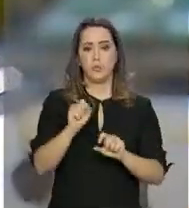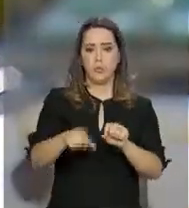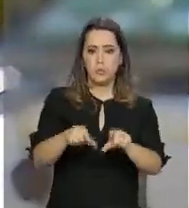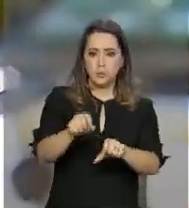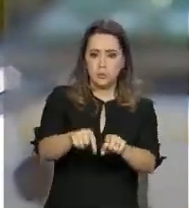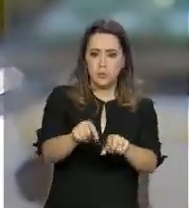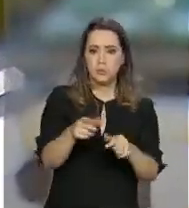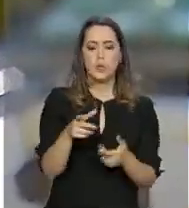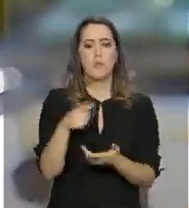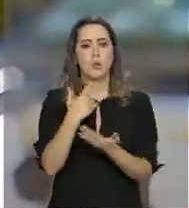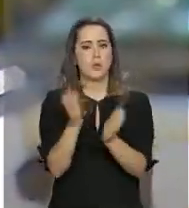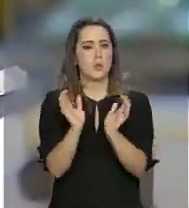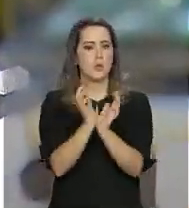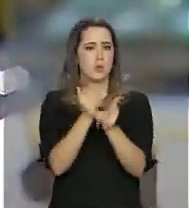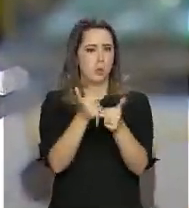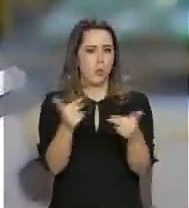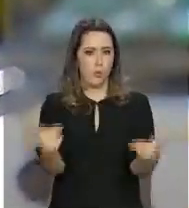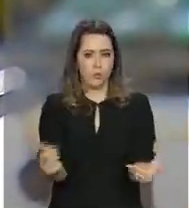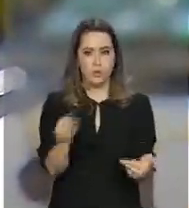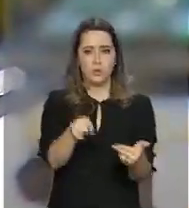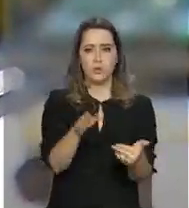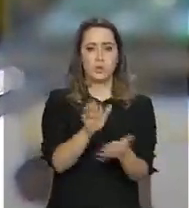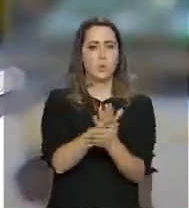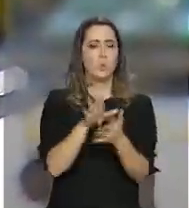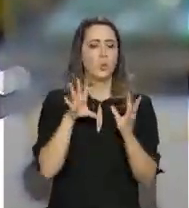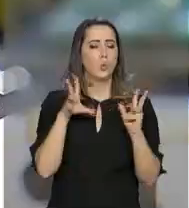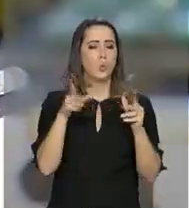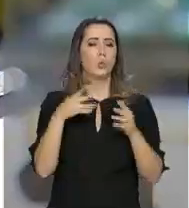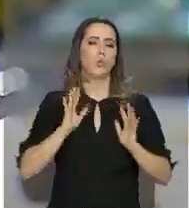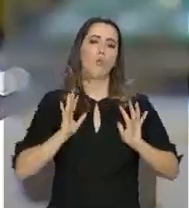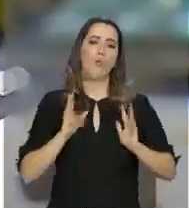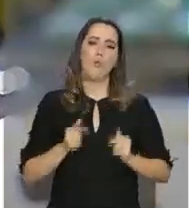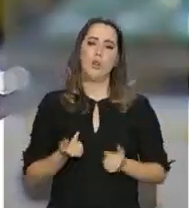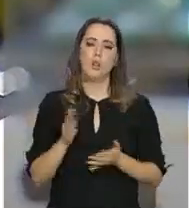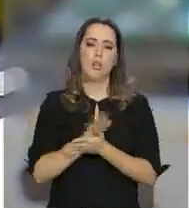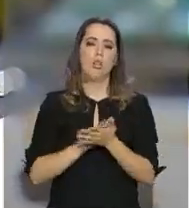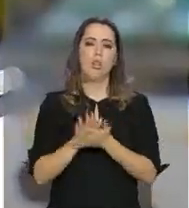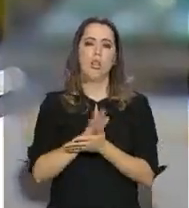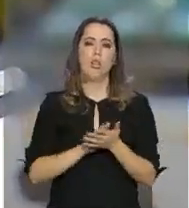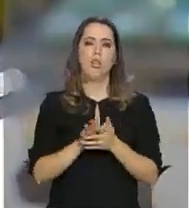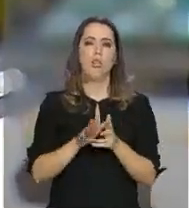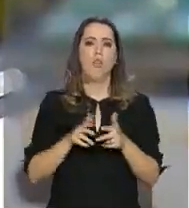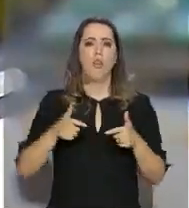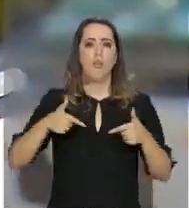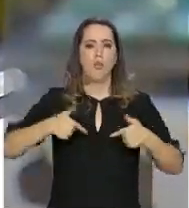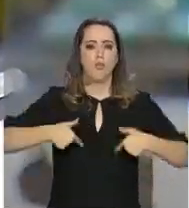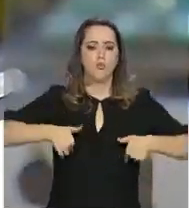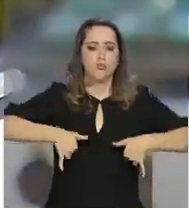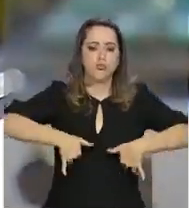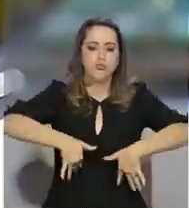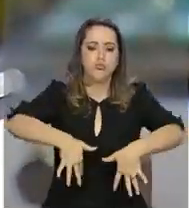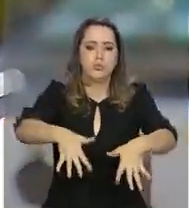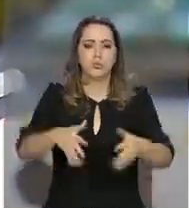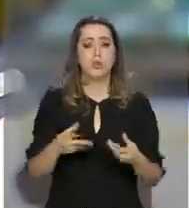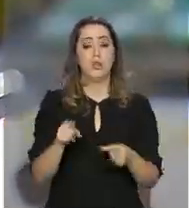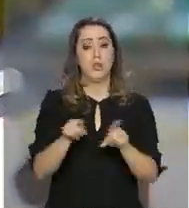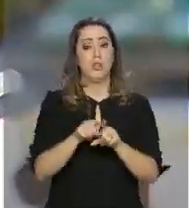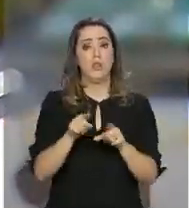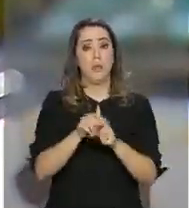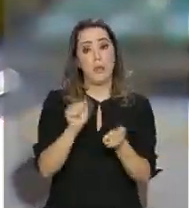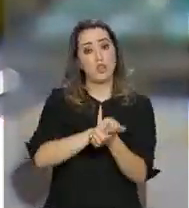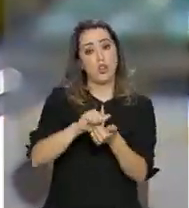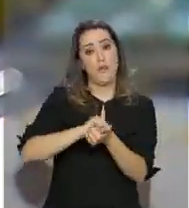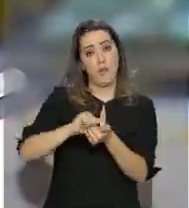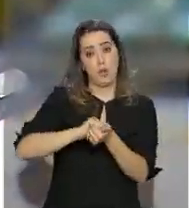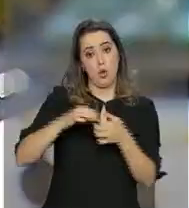ter alface, tomate, tudo orgânico, sem agrotóxico. A gente também incentivei a minha mãe a gente reaproveitar a água da máquina de lavar